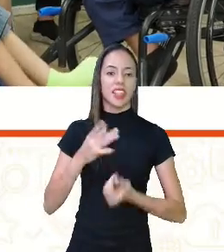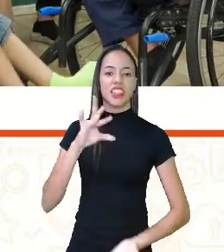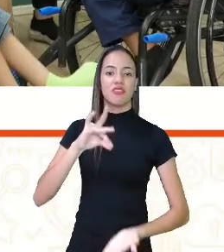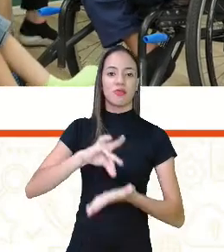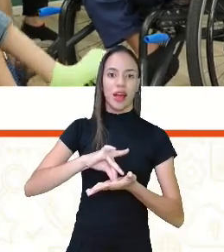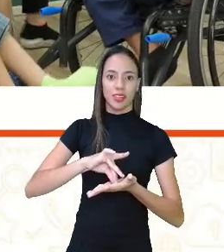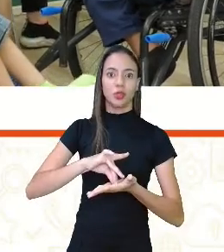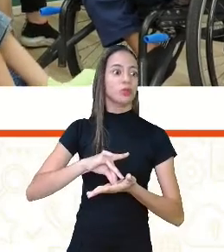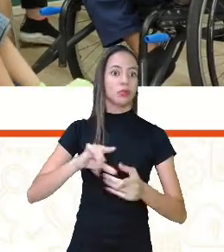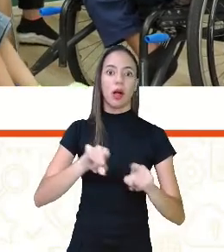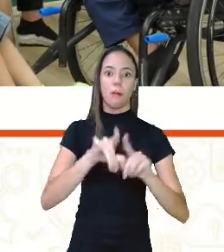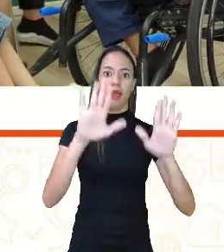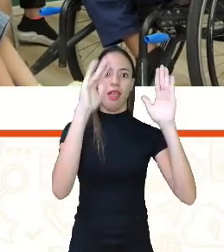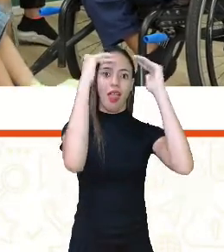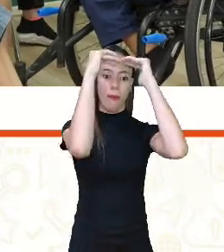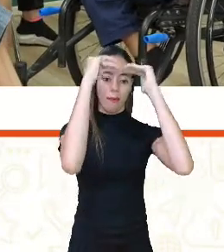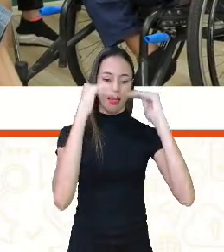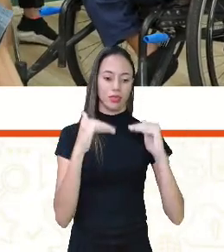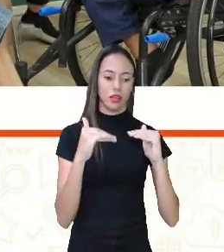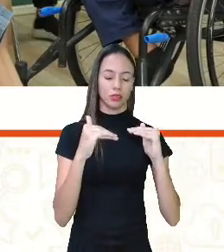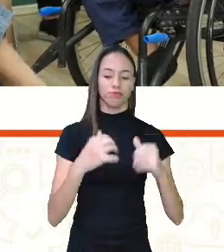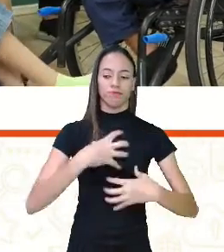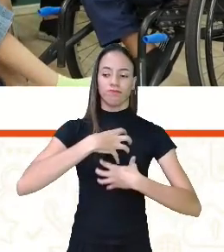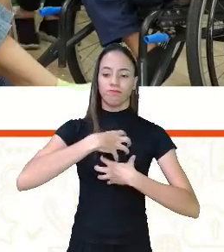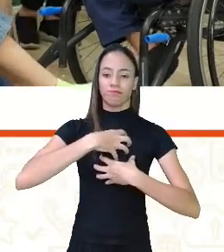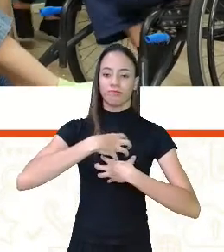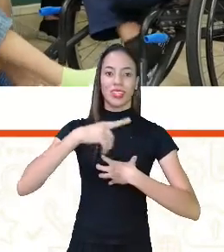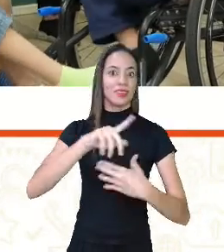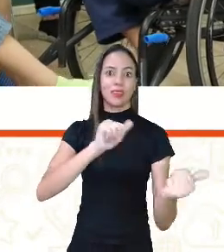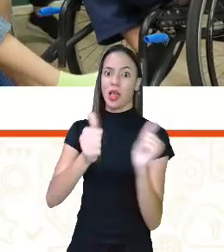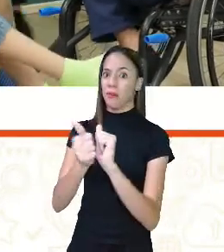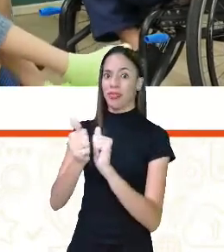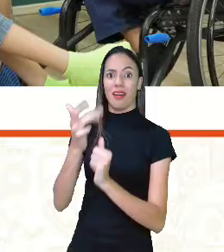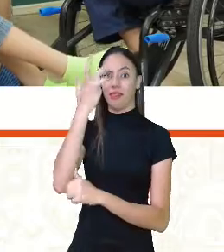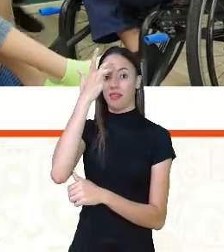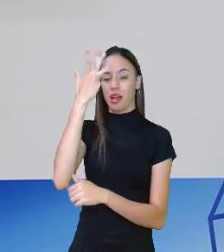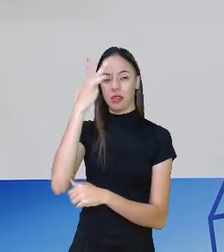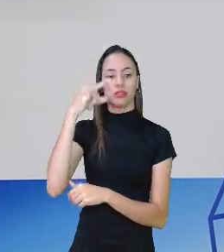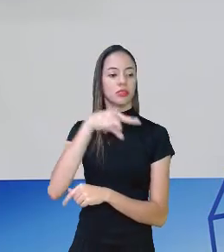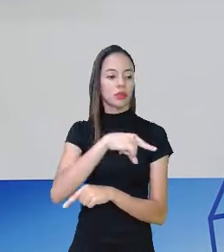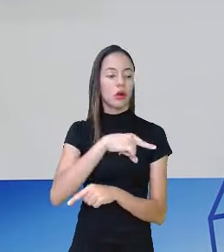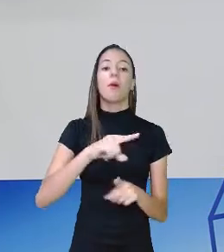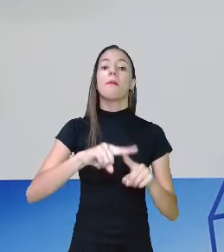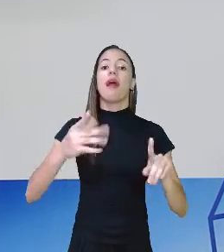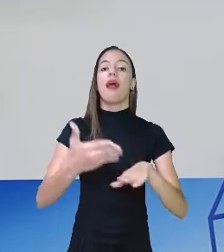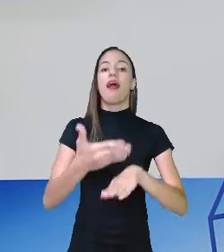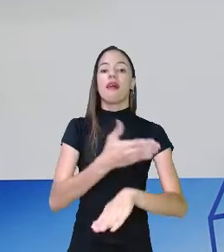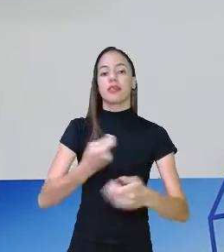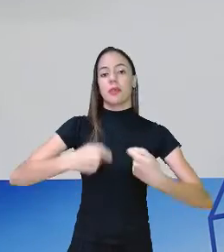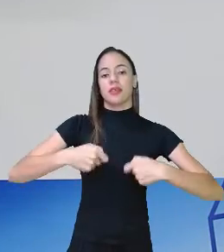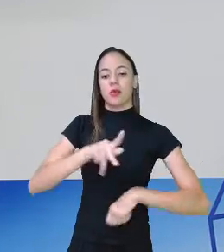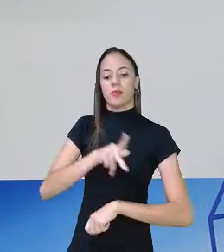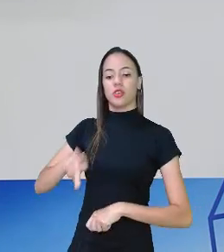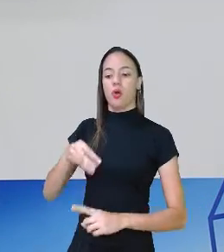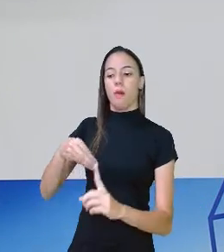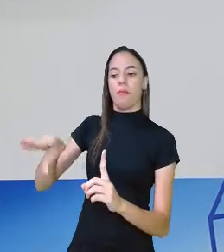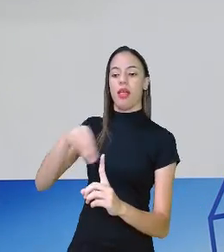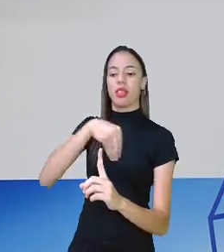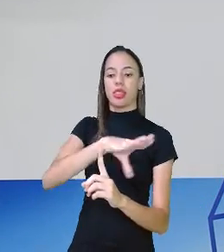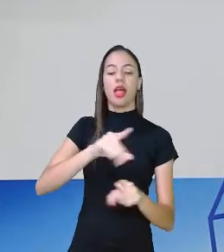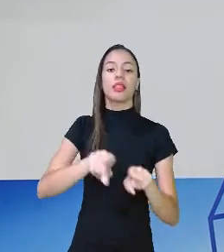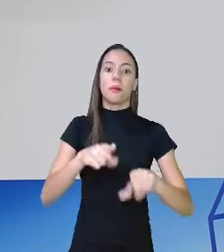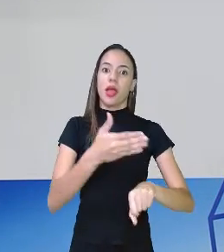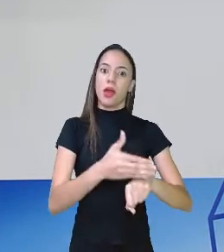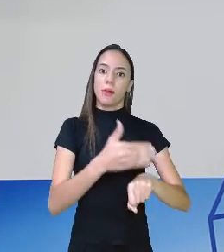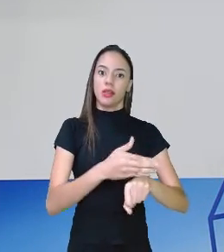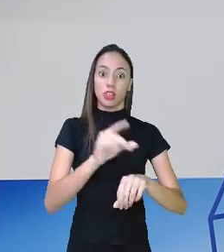e respeitados. E isso passa pela prática e pela mediação do professor. Não só os